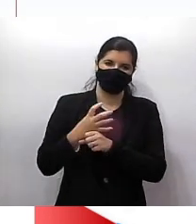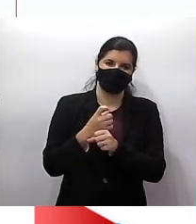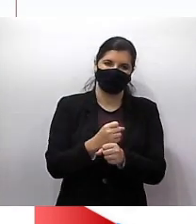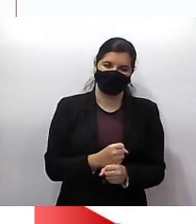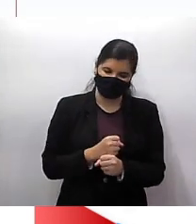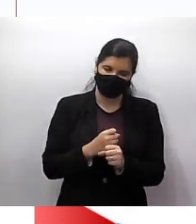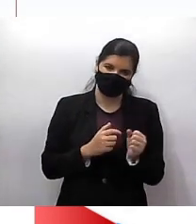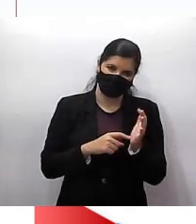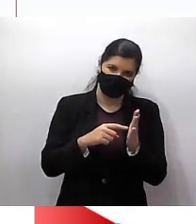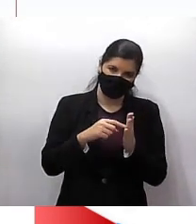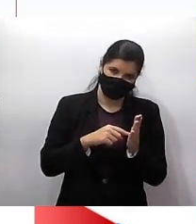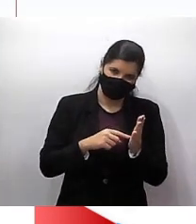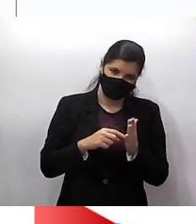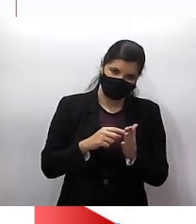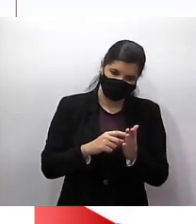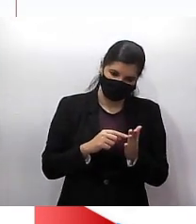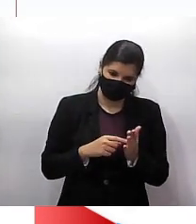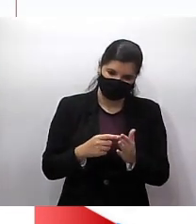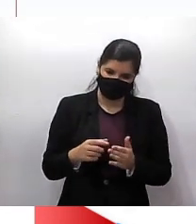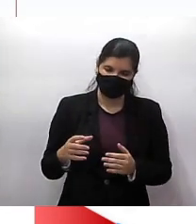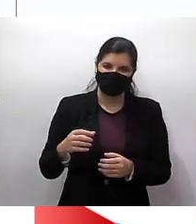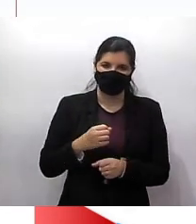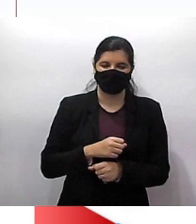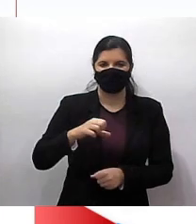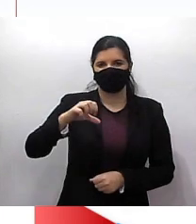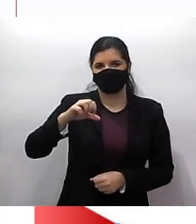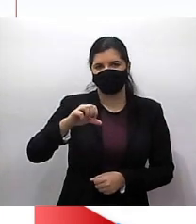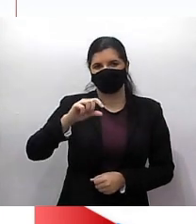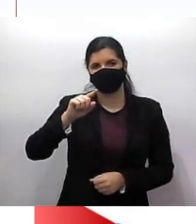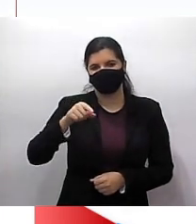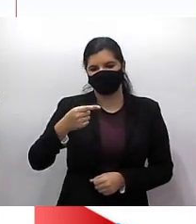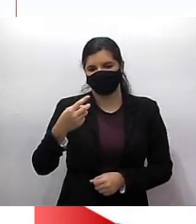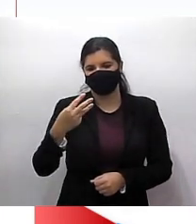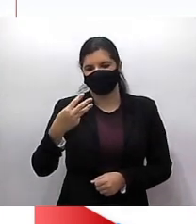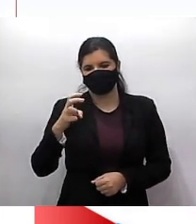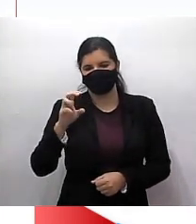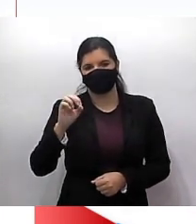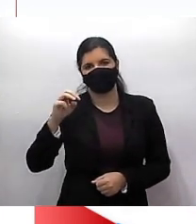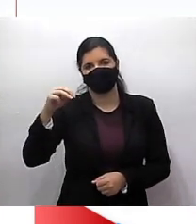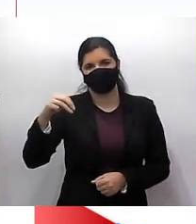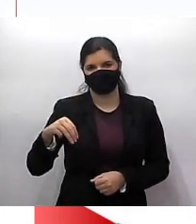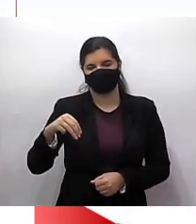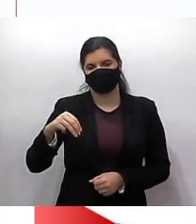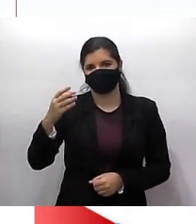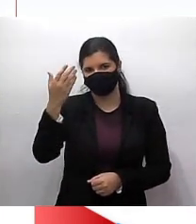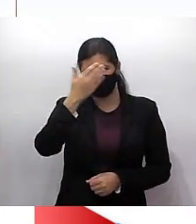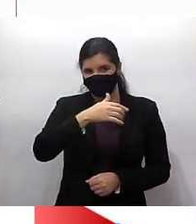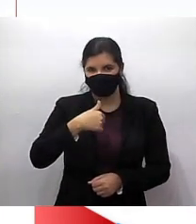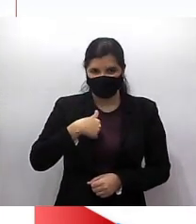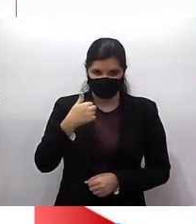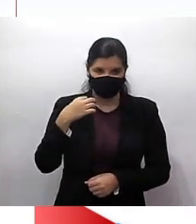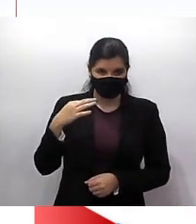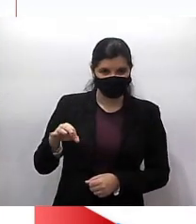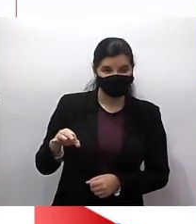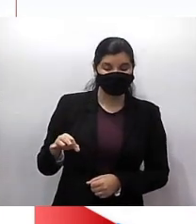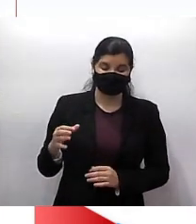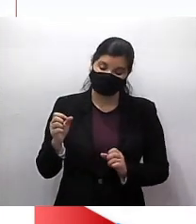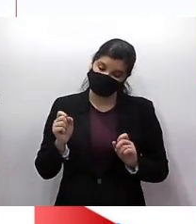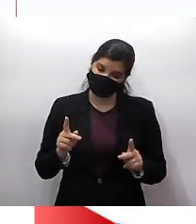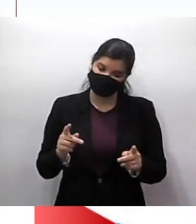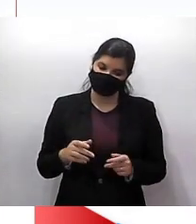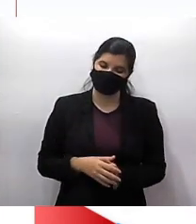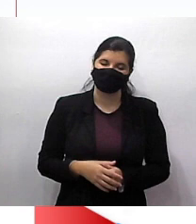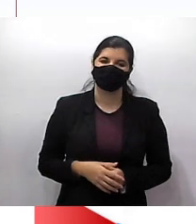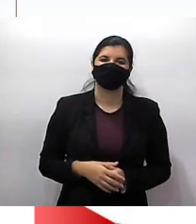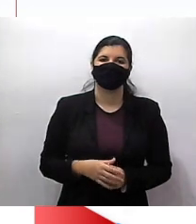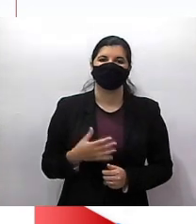minha calculadora, claro, deu 9.350 metros. Confirma aí se eu estou certo ou estou errado, tá bom? Manda